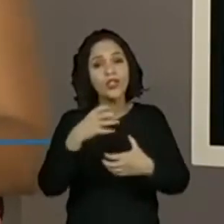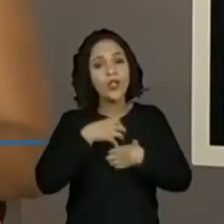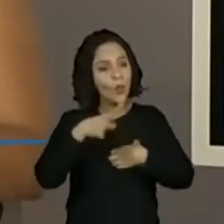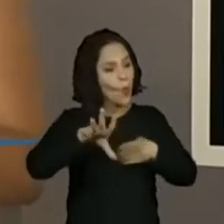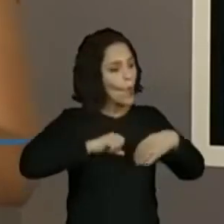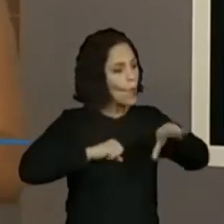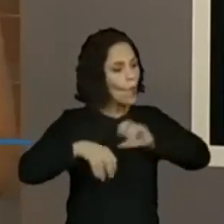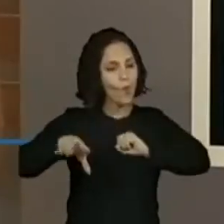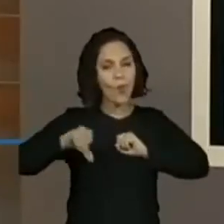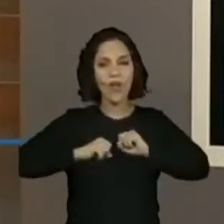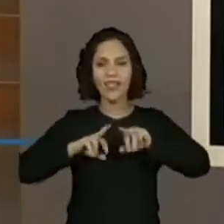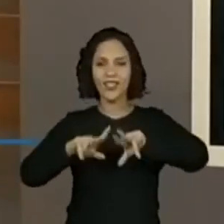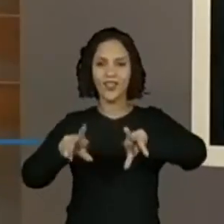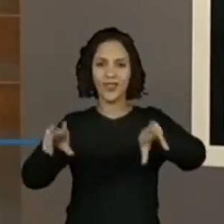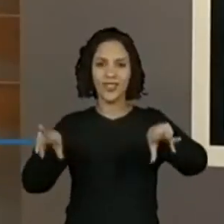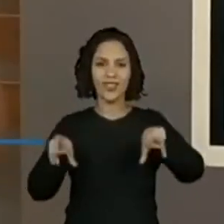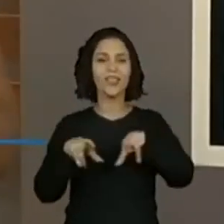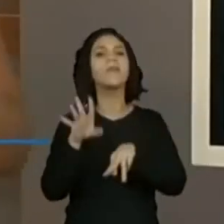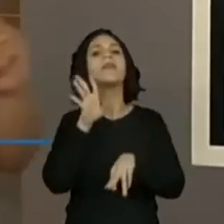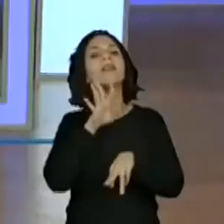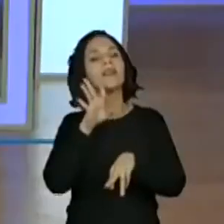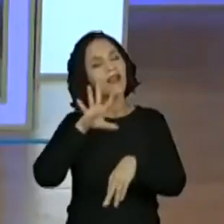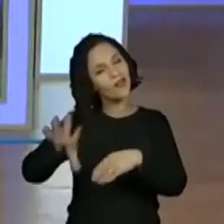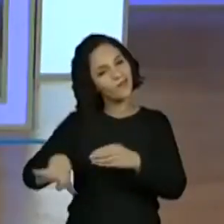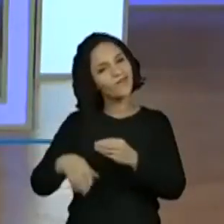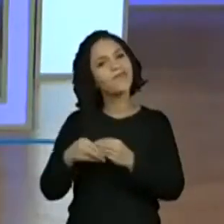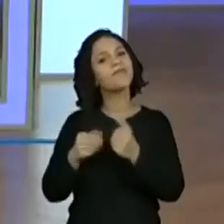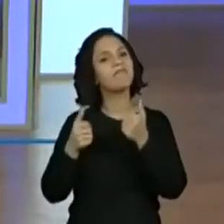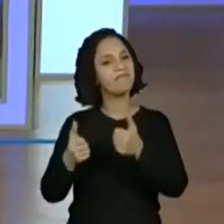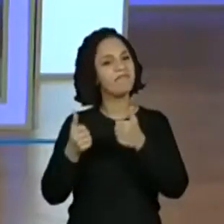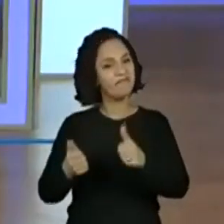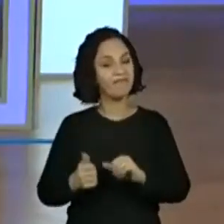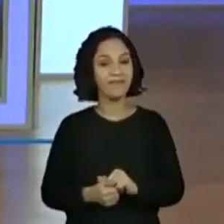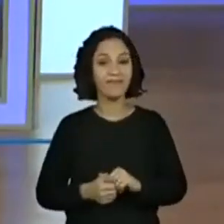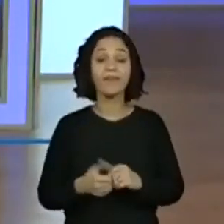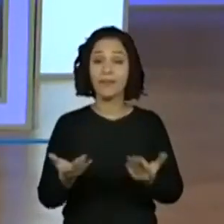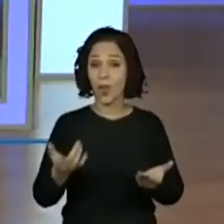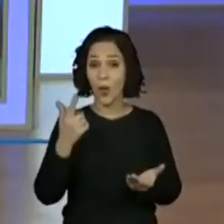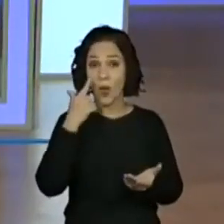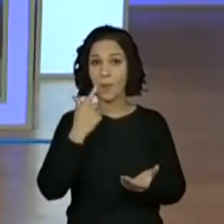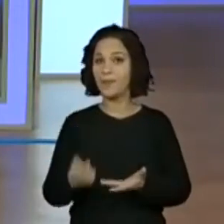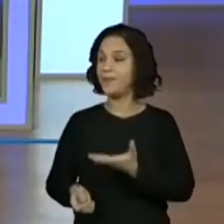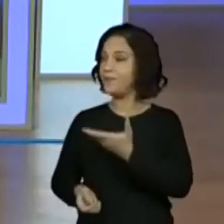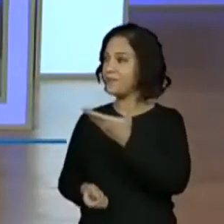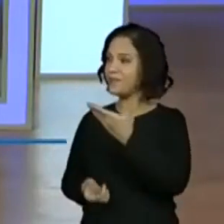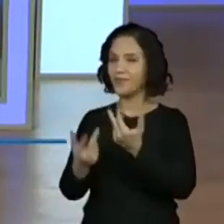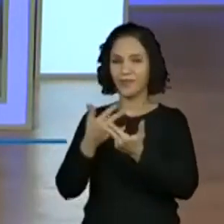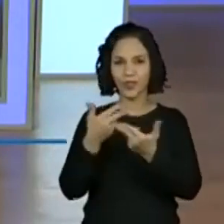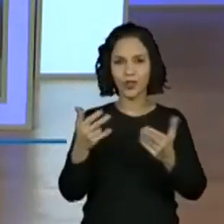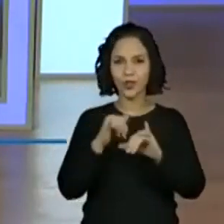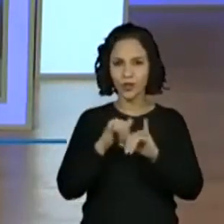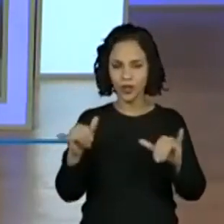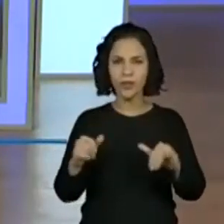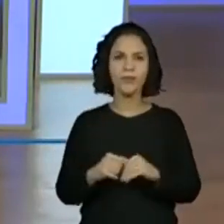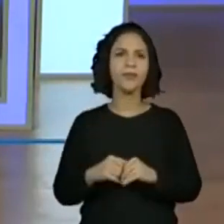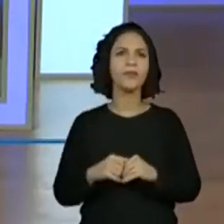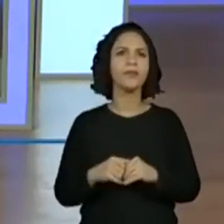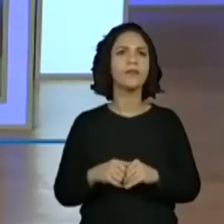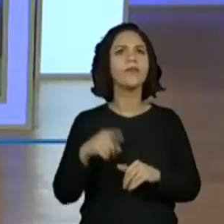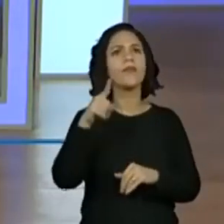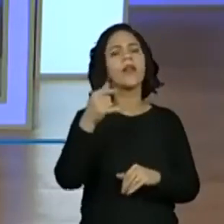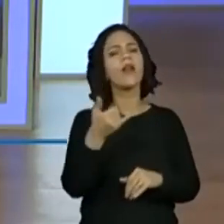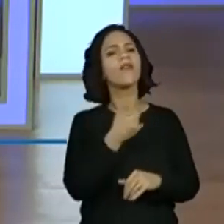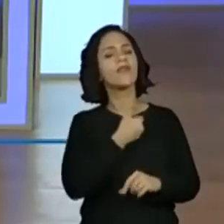formas. Muito legal, professora, muito pertinente o seu comentário. É. Então aqui, nessa notícia aqui, professora, sim, vamos ver o que ela